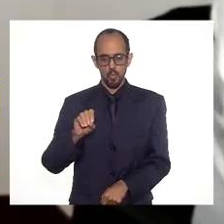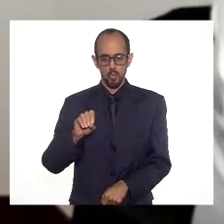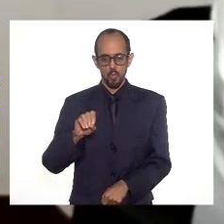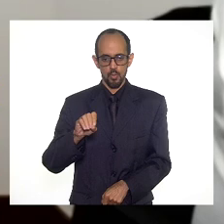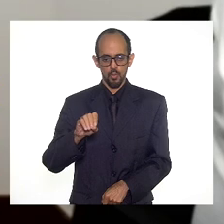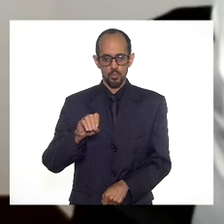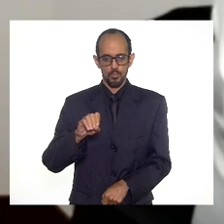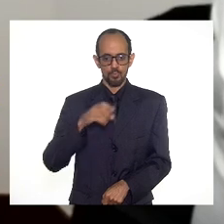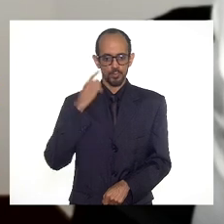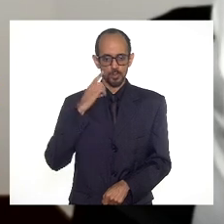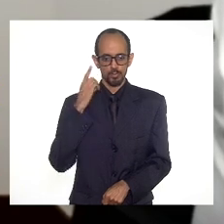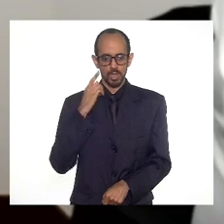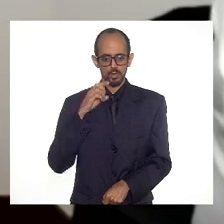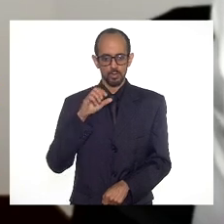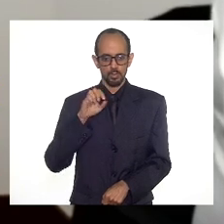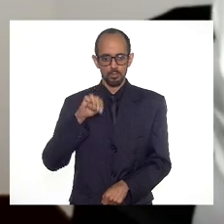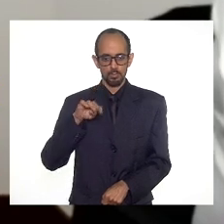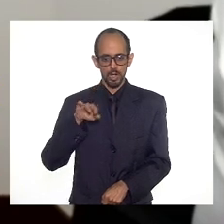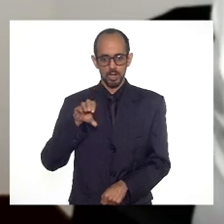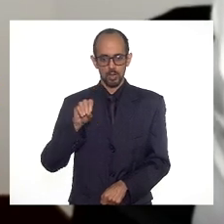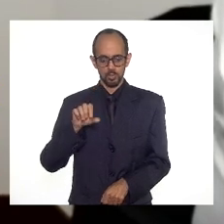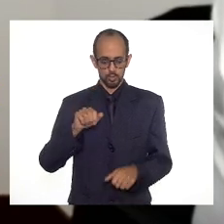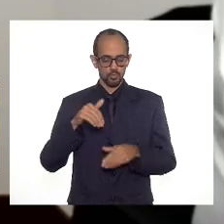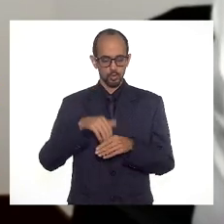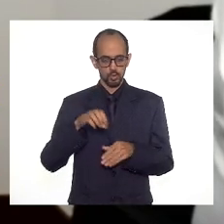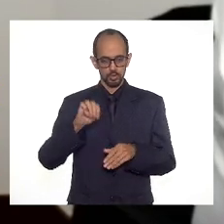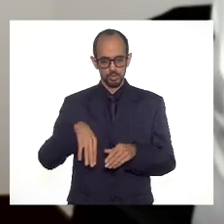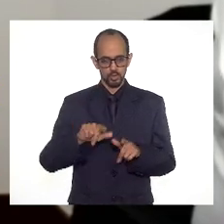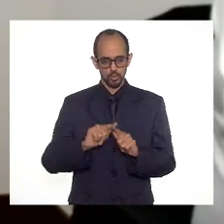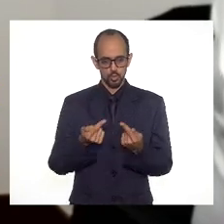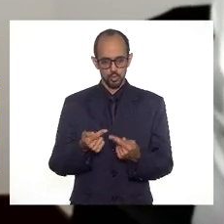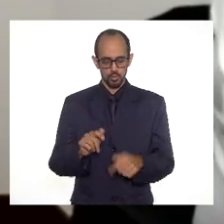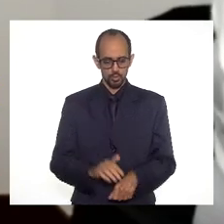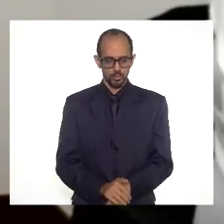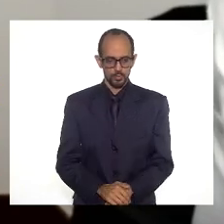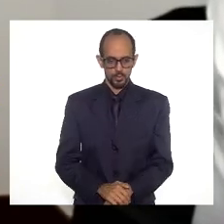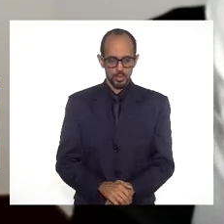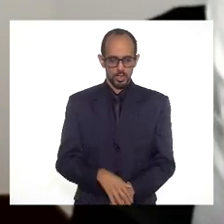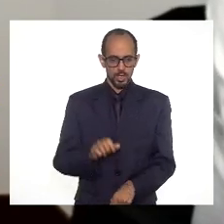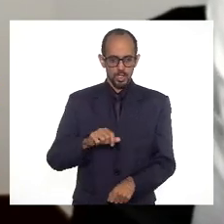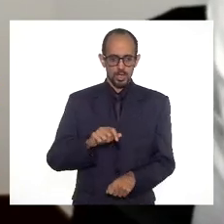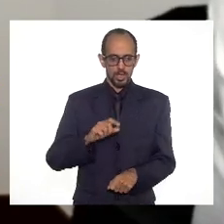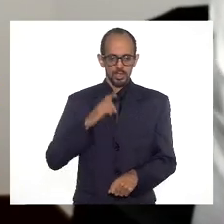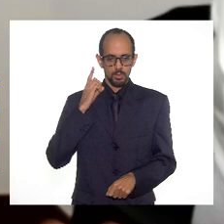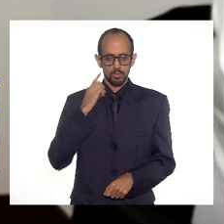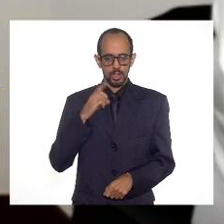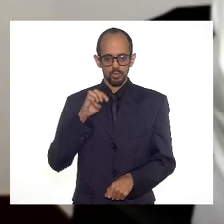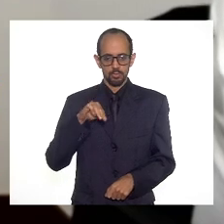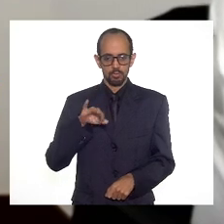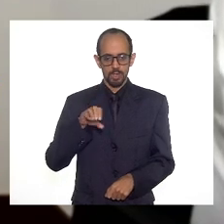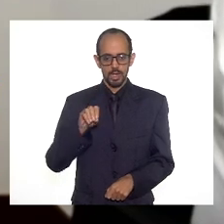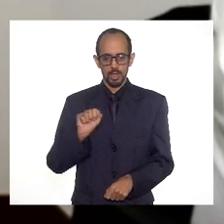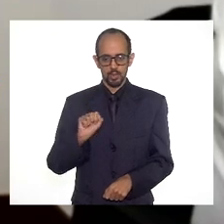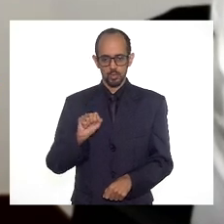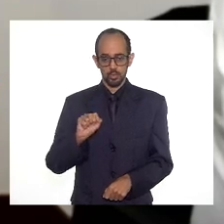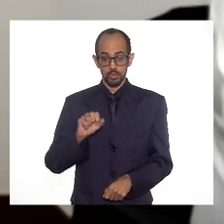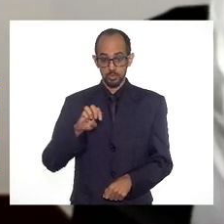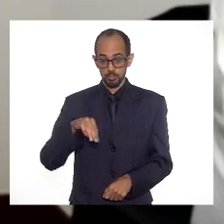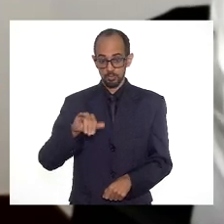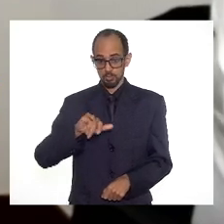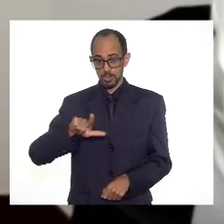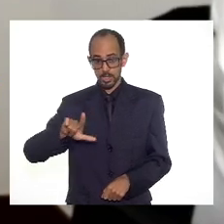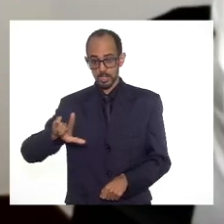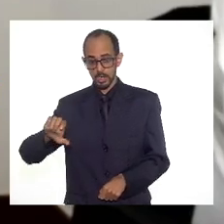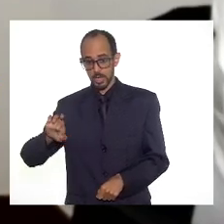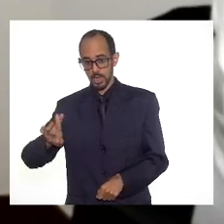Deputado Marcos Abraão votou sim no grupo. Deputado Marcos Miller. Licenciado. Deputado